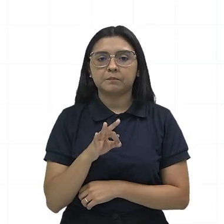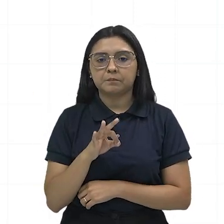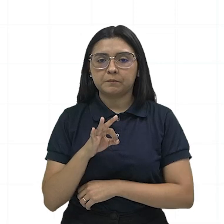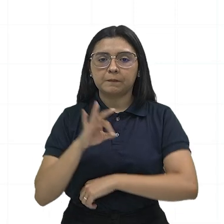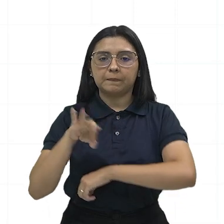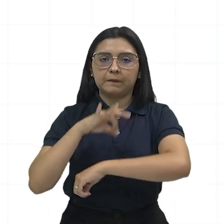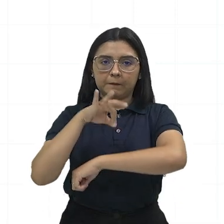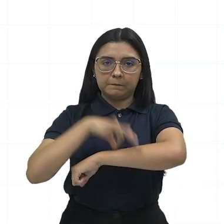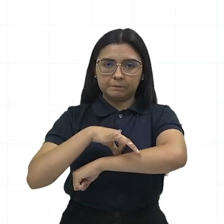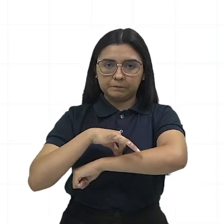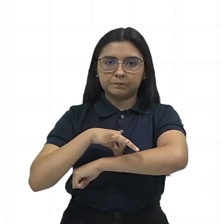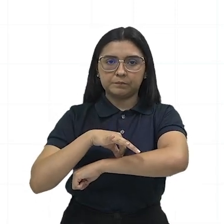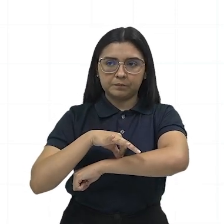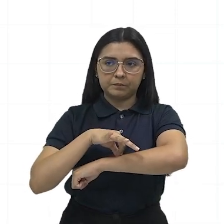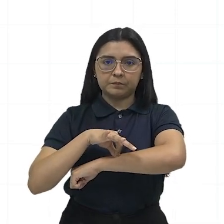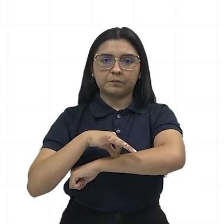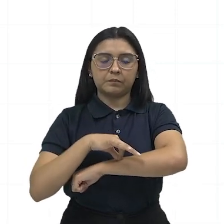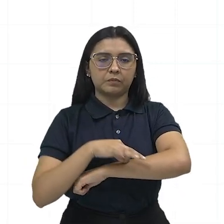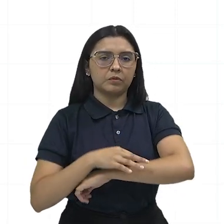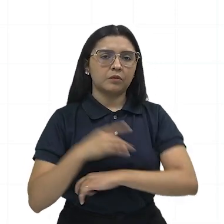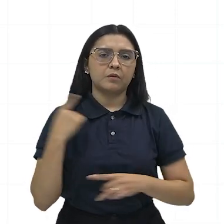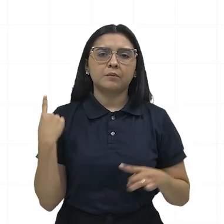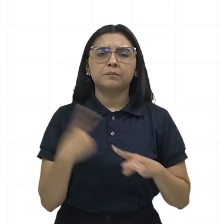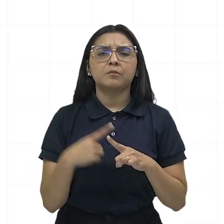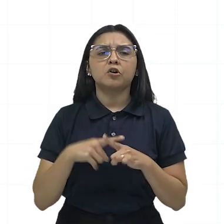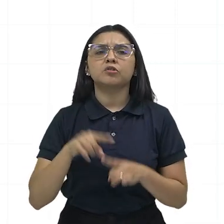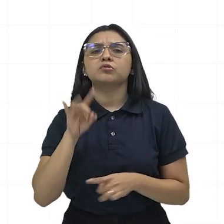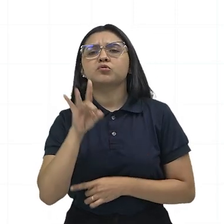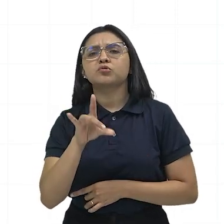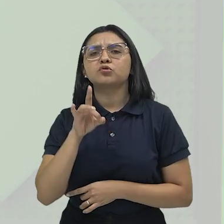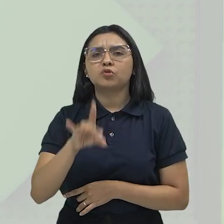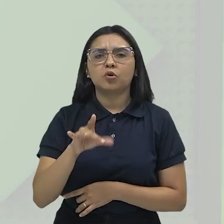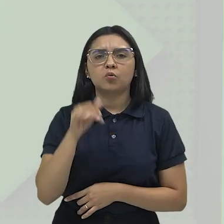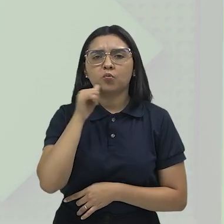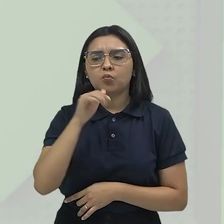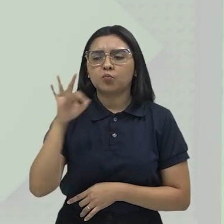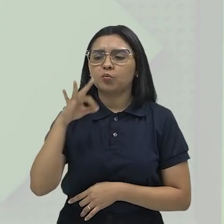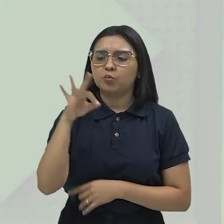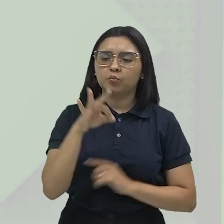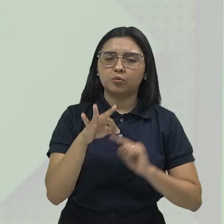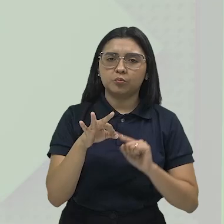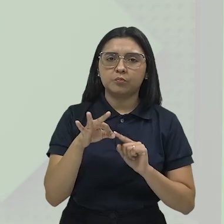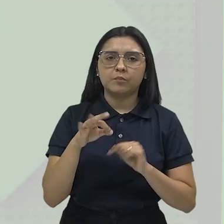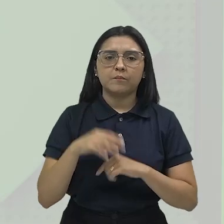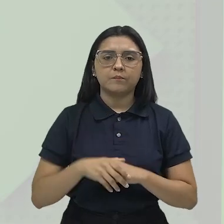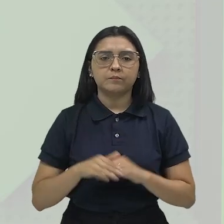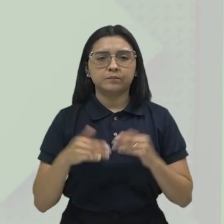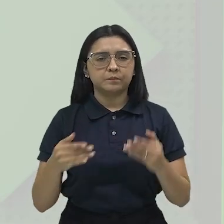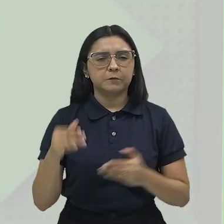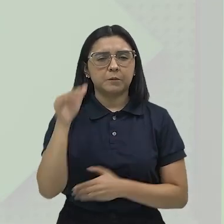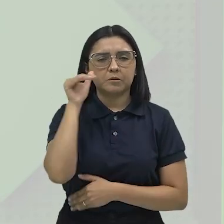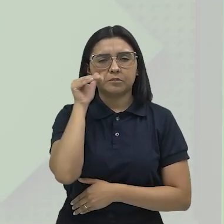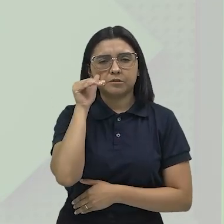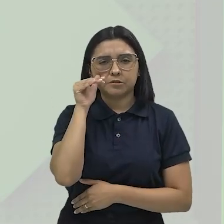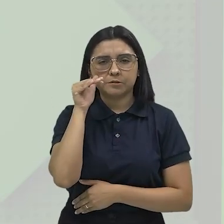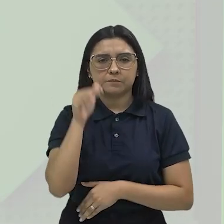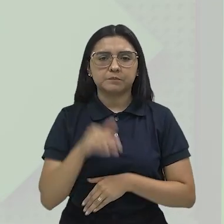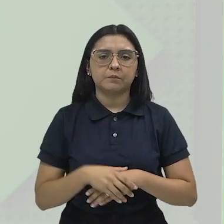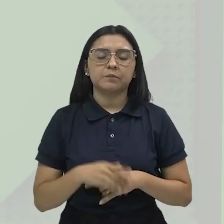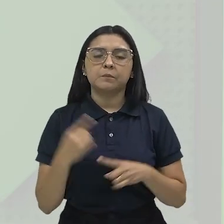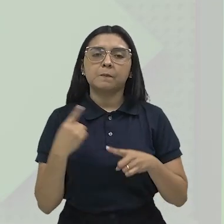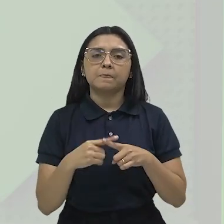ser humano. E por que é apenas a fêmea? E aí veio uma curiosidade, né? Porque